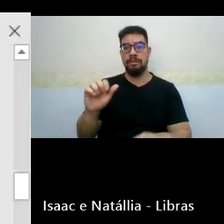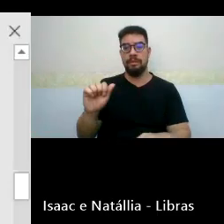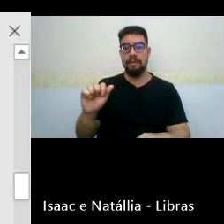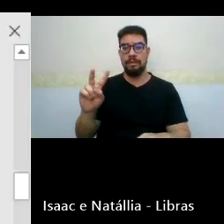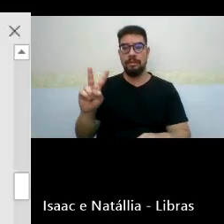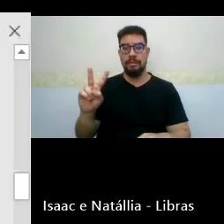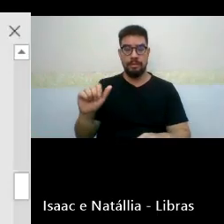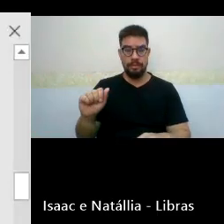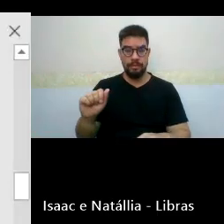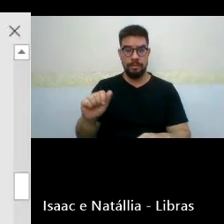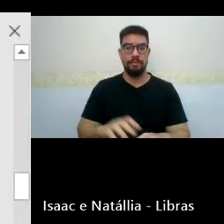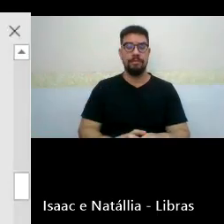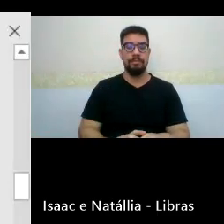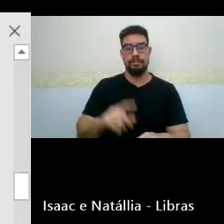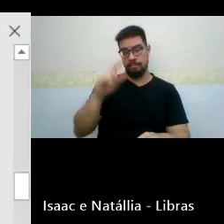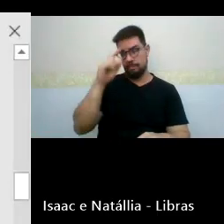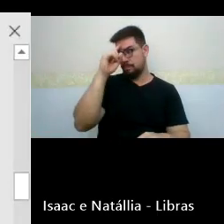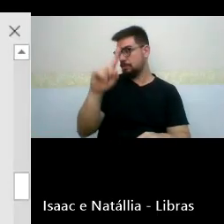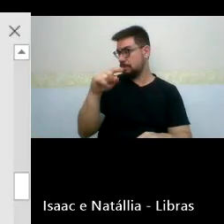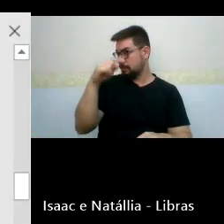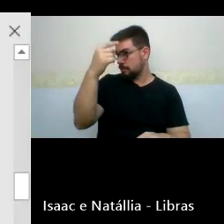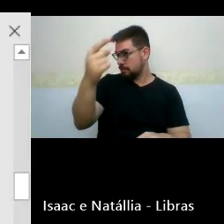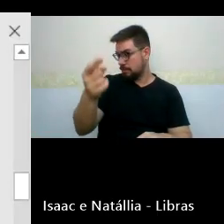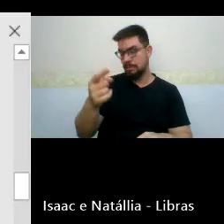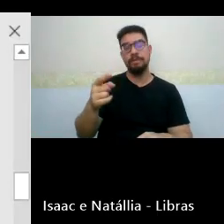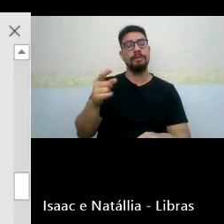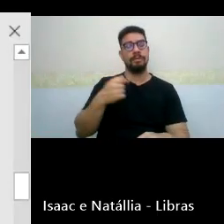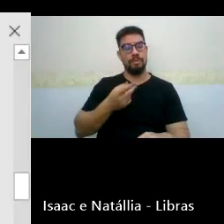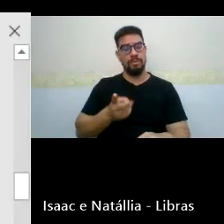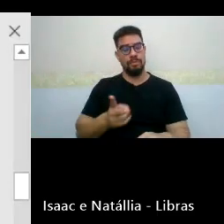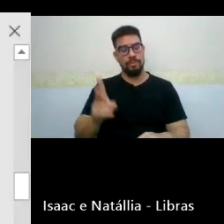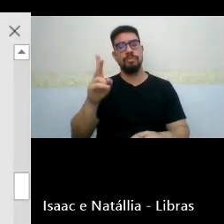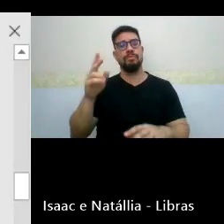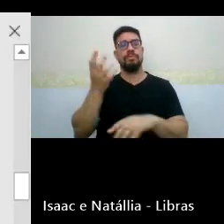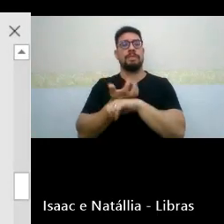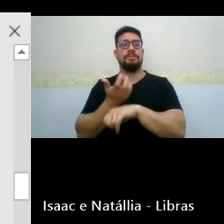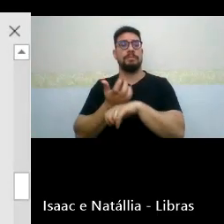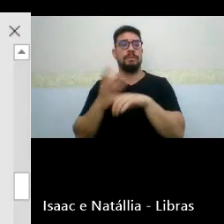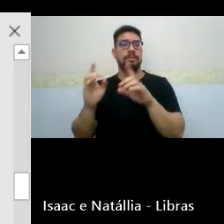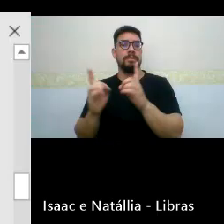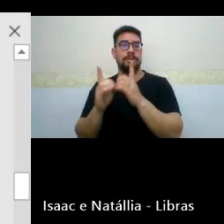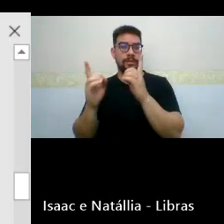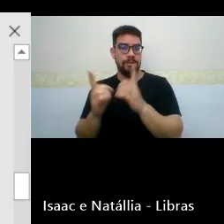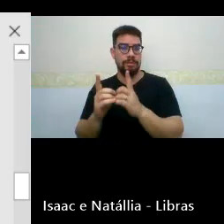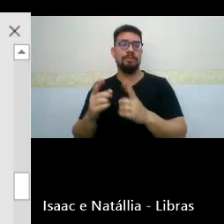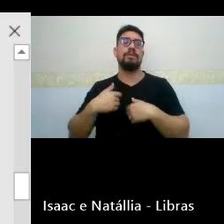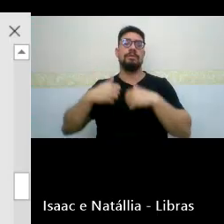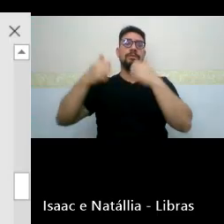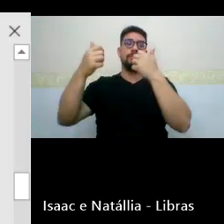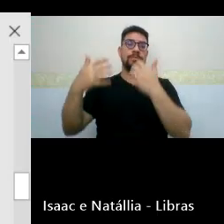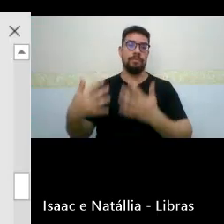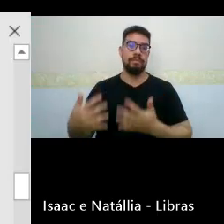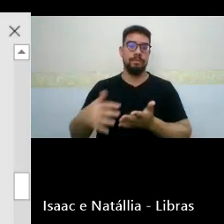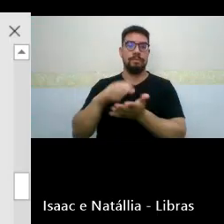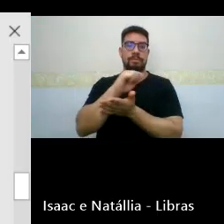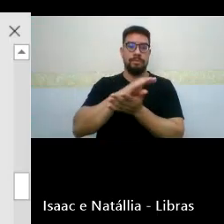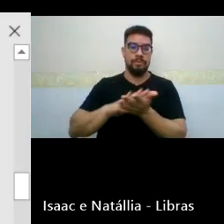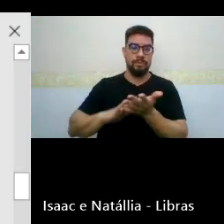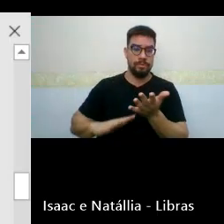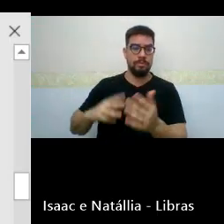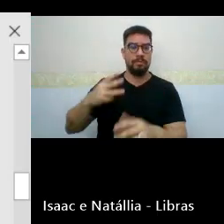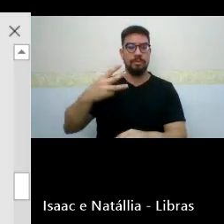complementar o estudo de didática e aí eu falo para vocês das atividades 3 e 4, tá? Porque aí